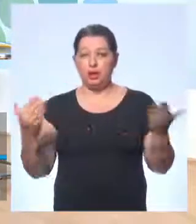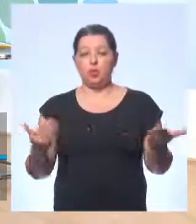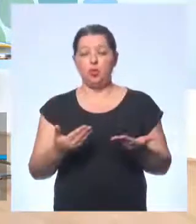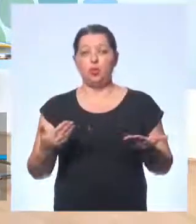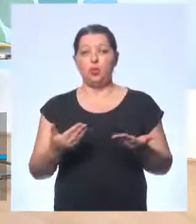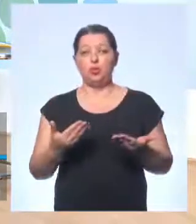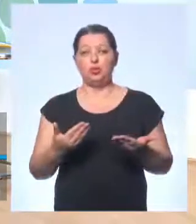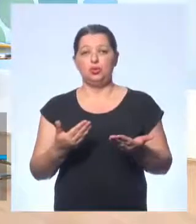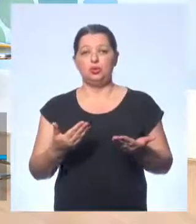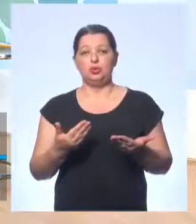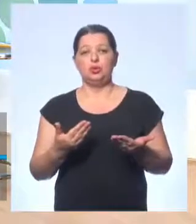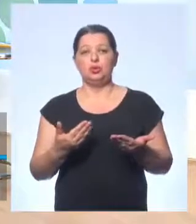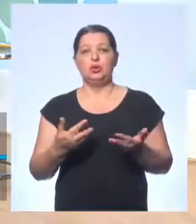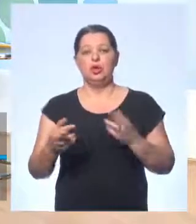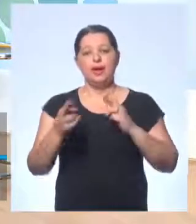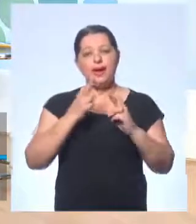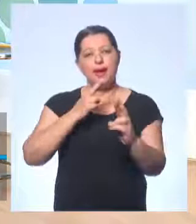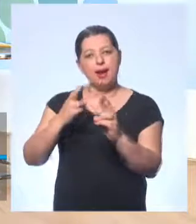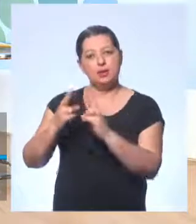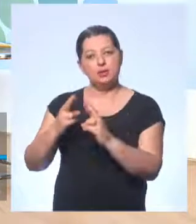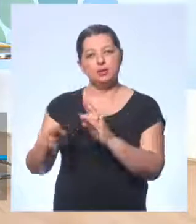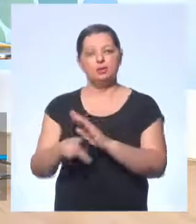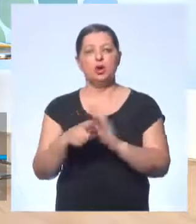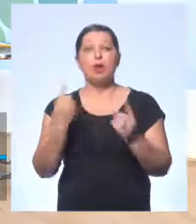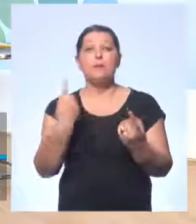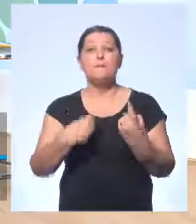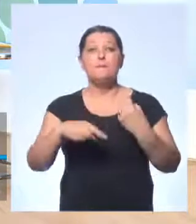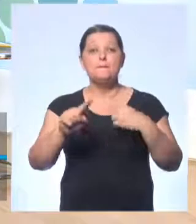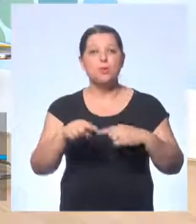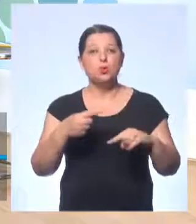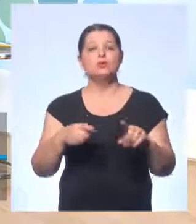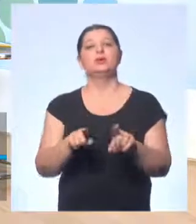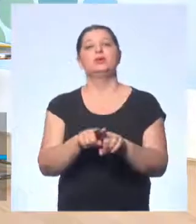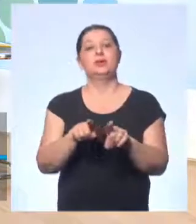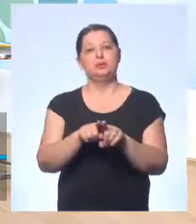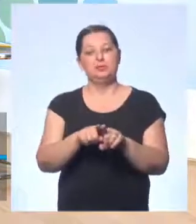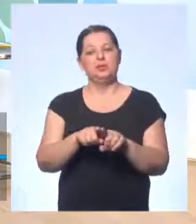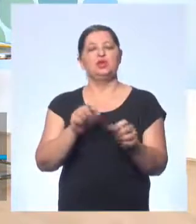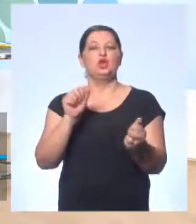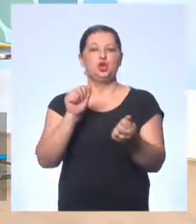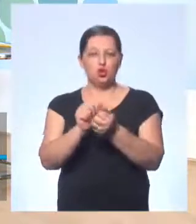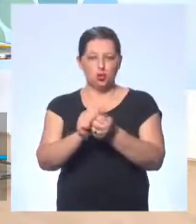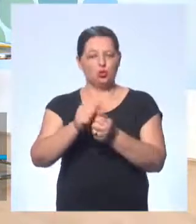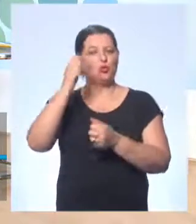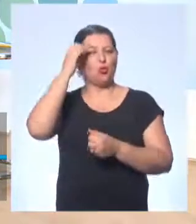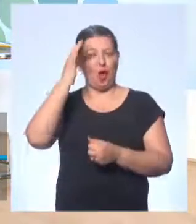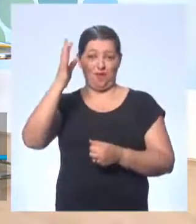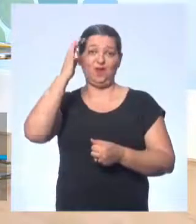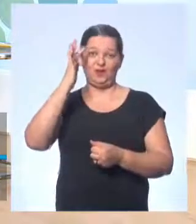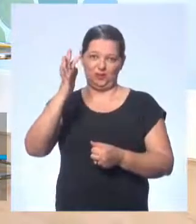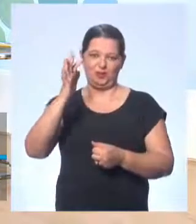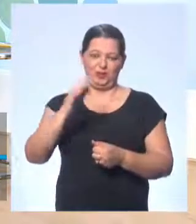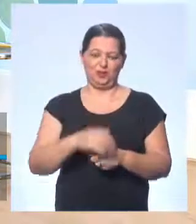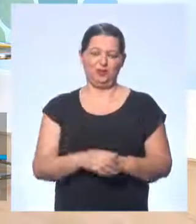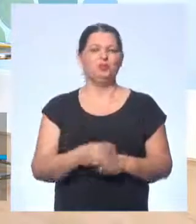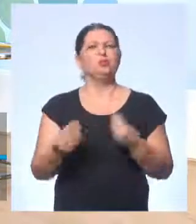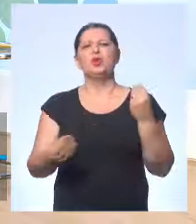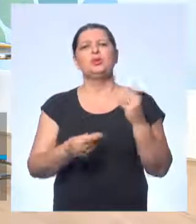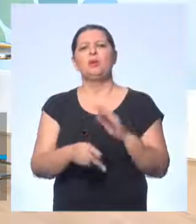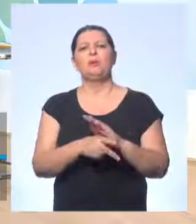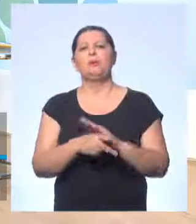isso relaciona a música e a filosofia. E como que alguns sons foram